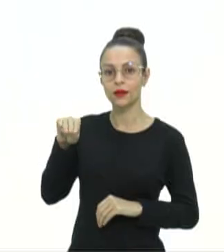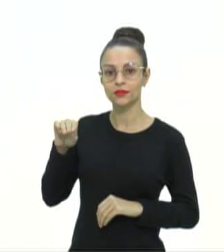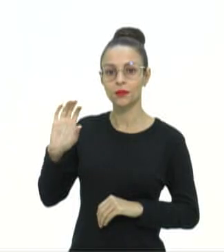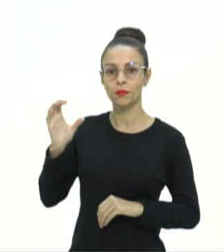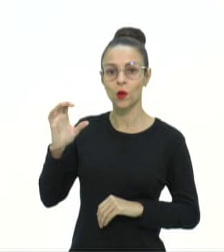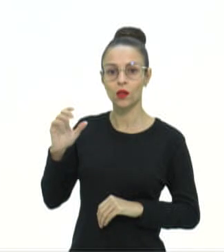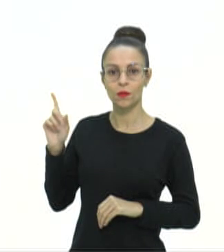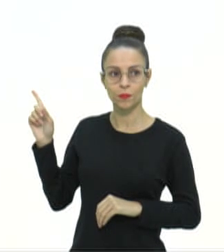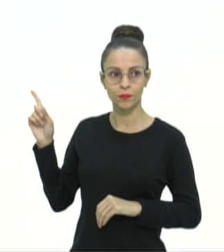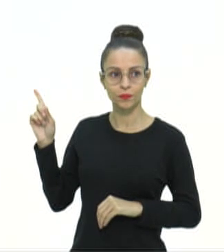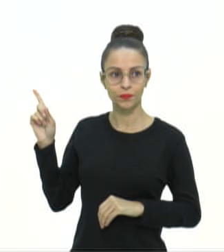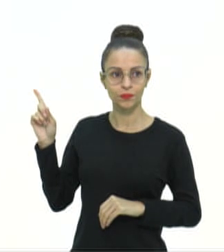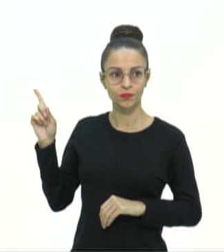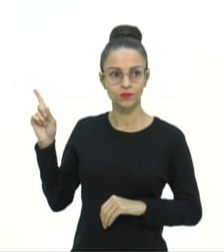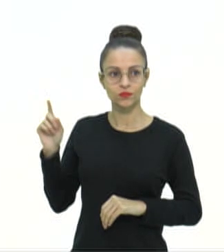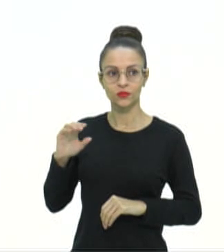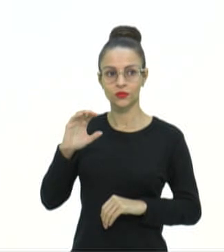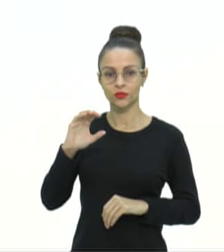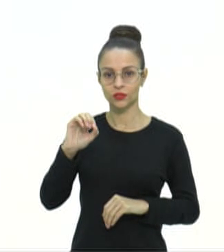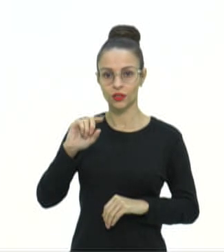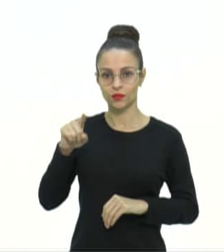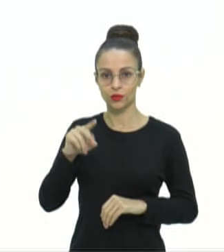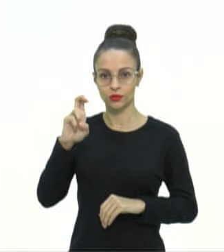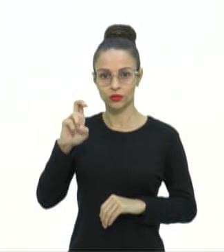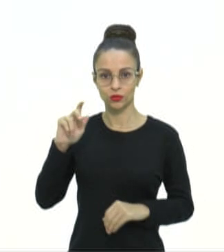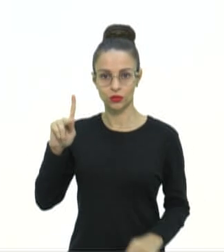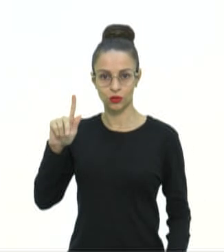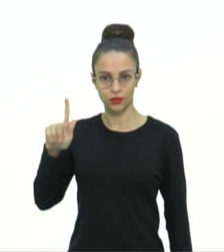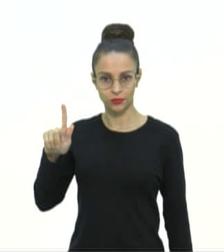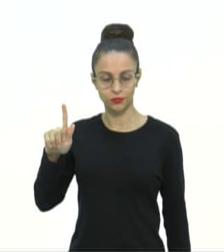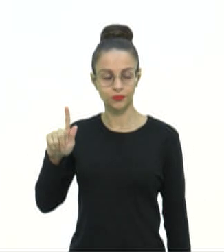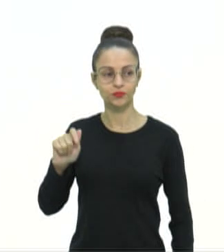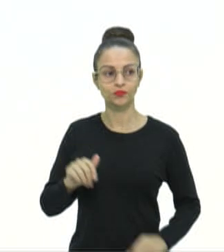bola, é 0,5 kg,